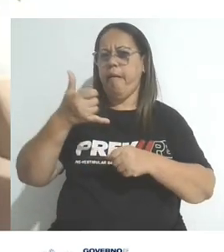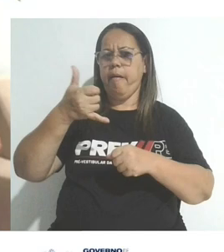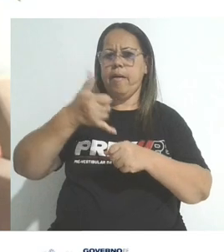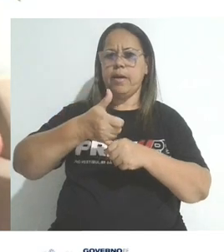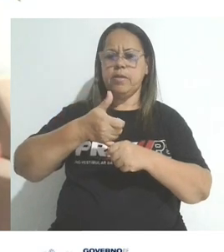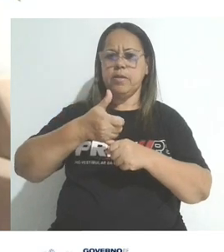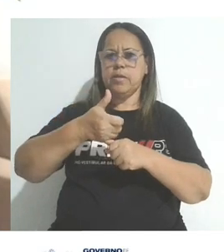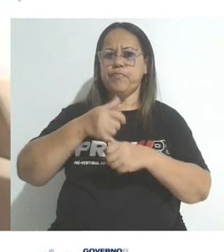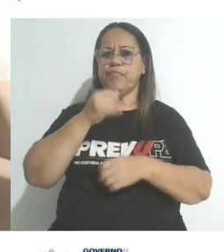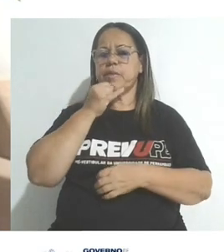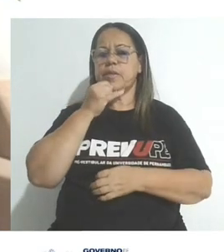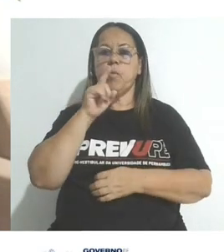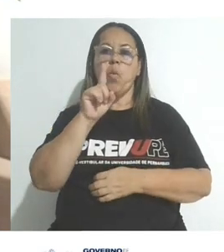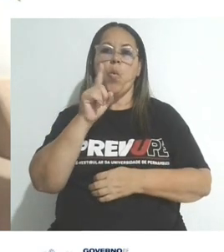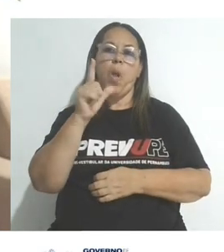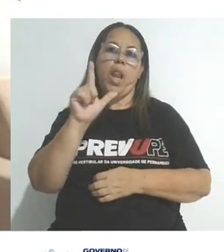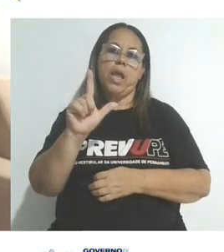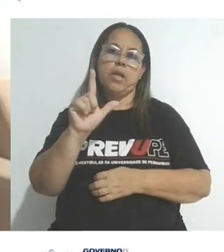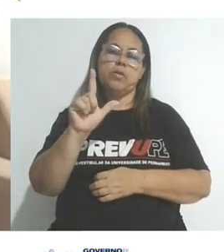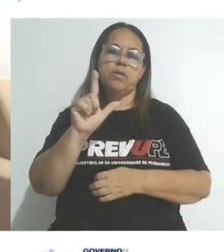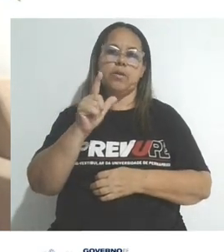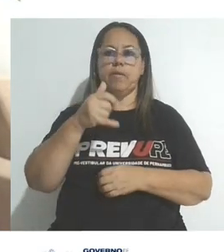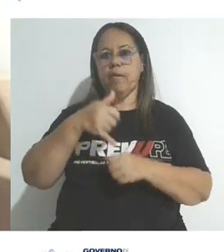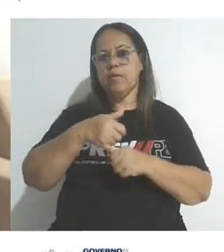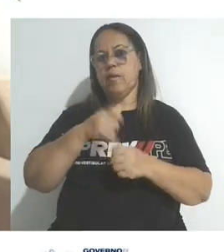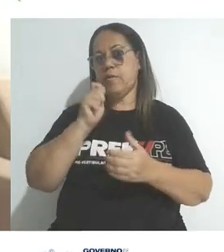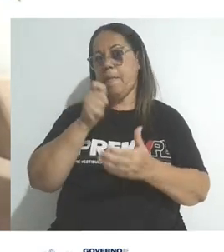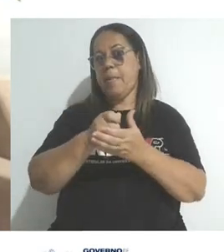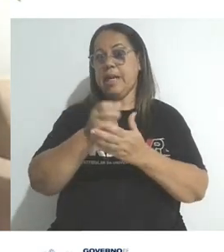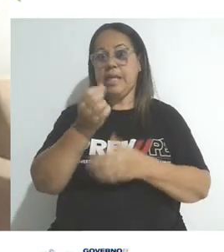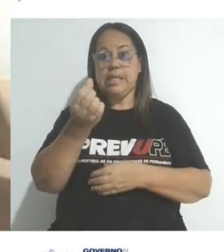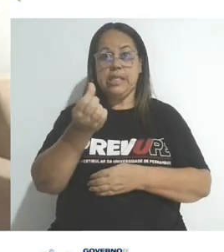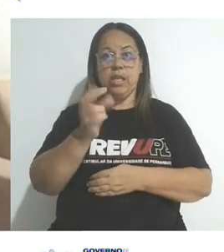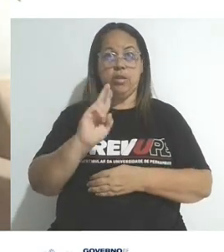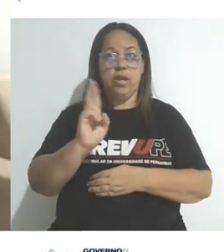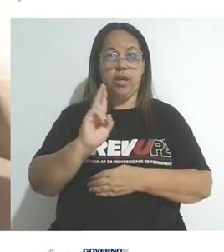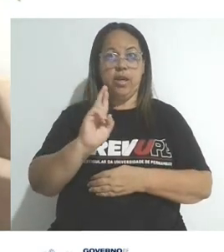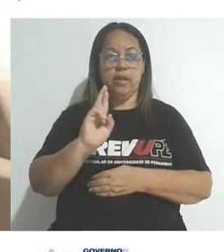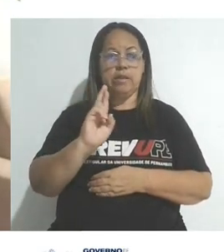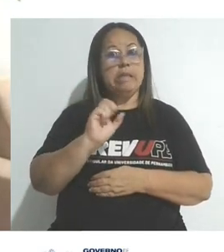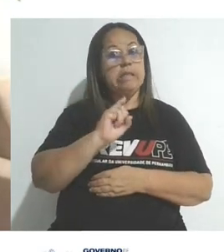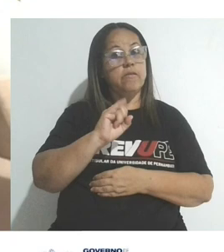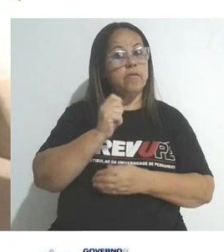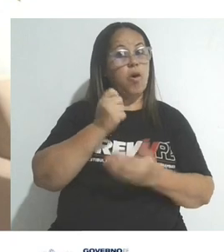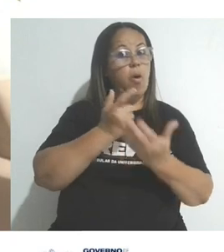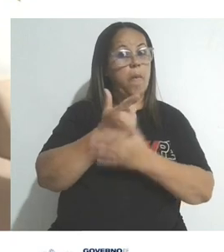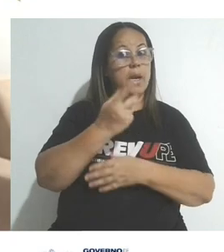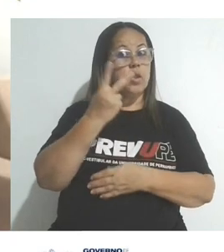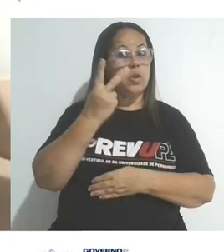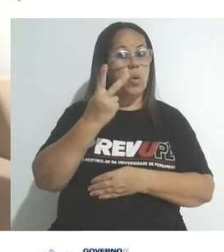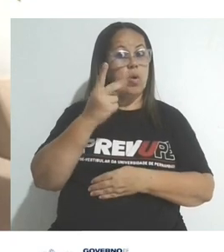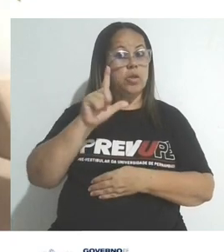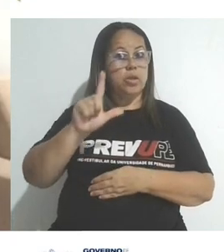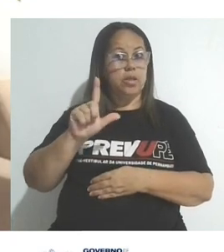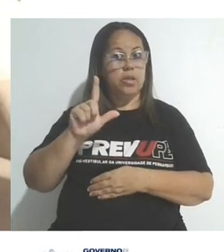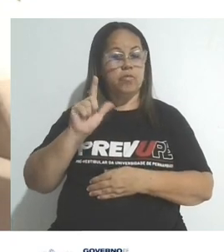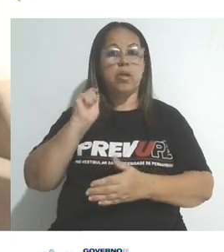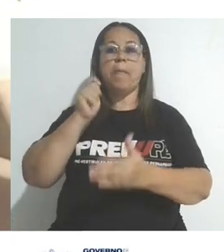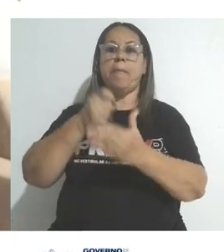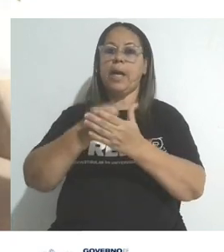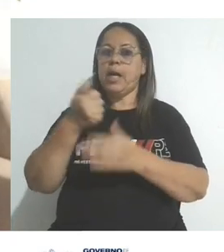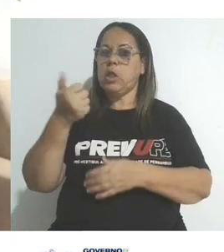cada 1 litro de gasolina, hoje você paga em média R$ 6. Se você vai consumir 2 litros de gasolina, você pagará